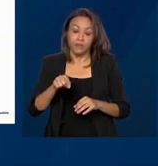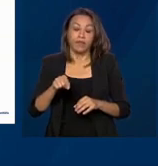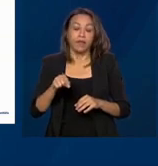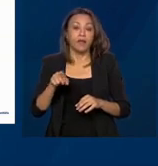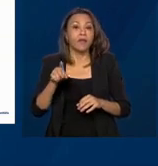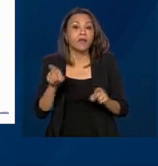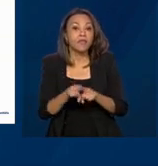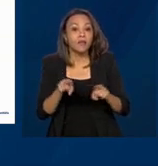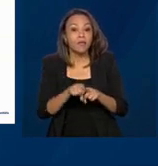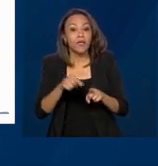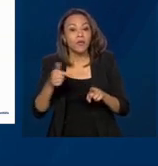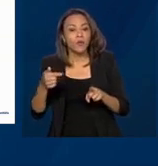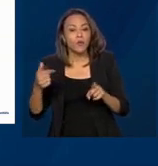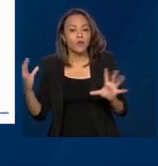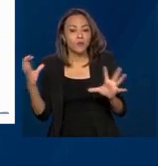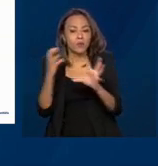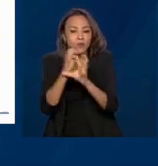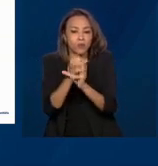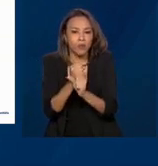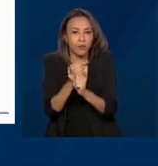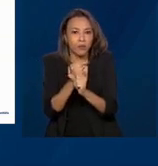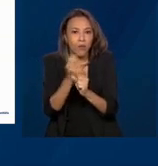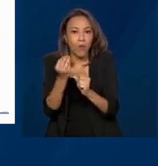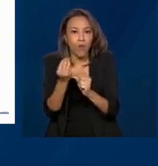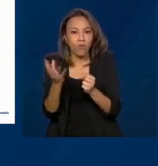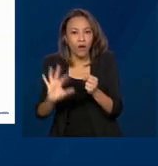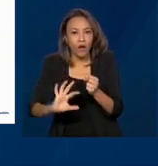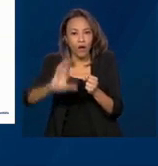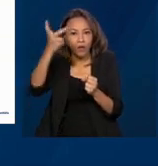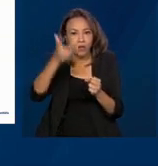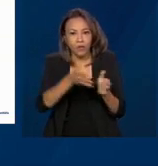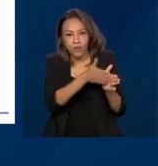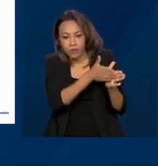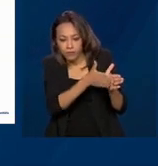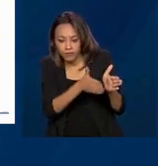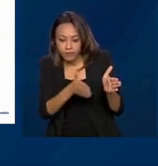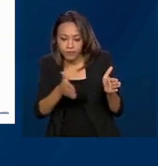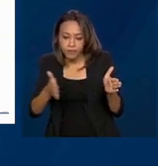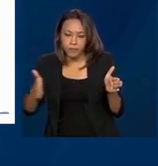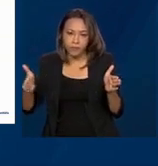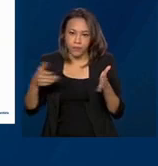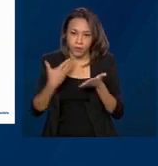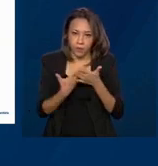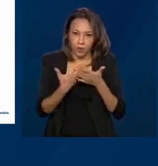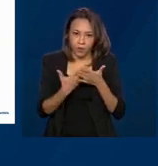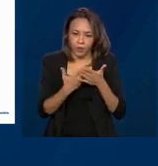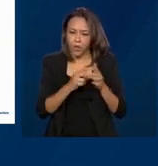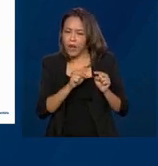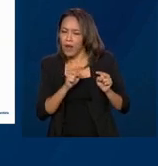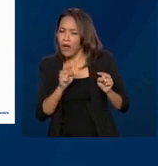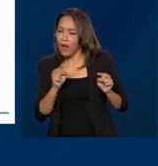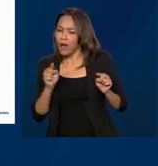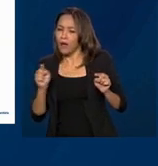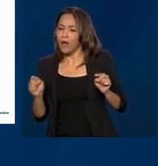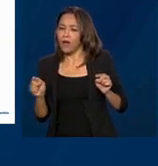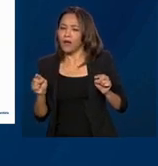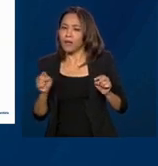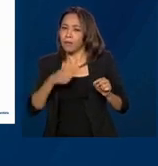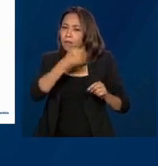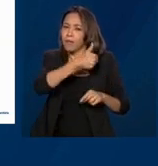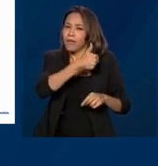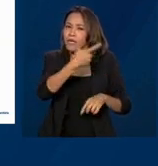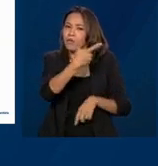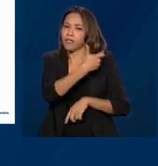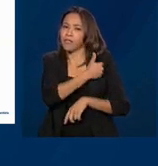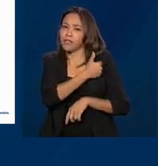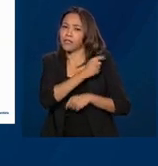sendo acumulados ao longo do estudo. A partir daí, lá na frente, depois da primeira e da segunda